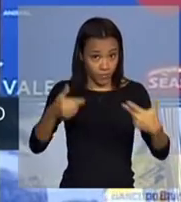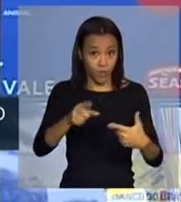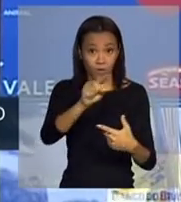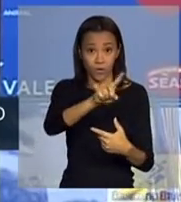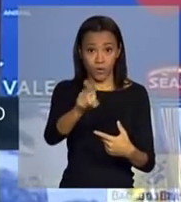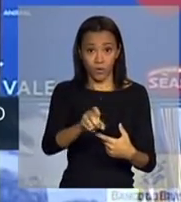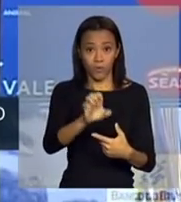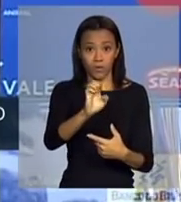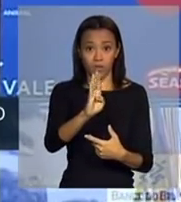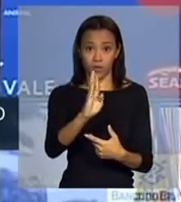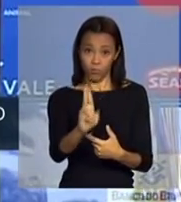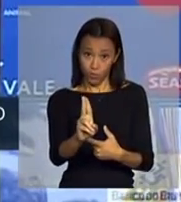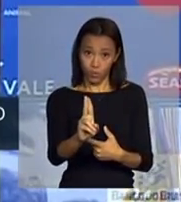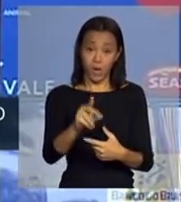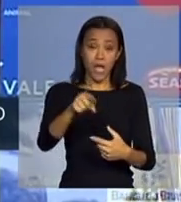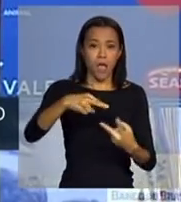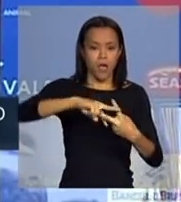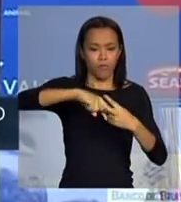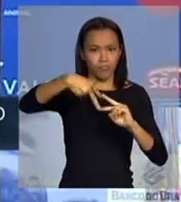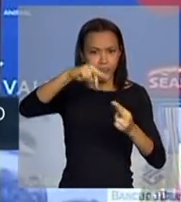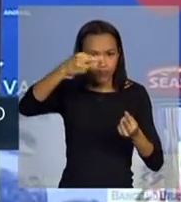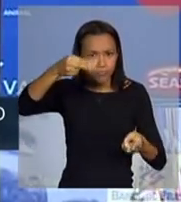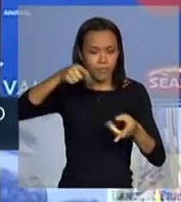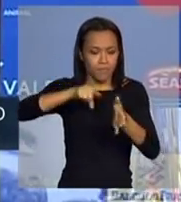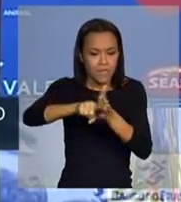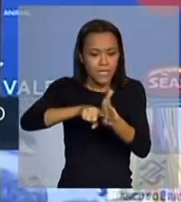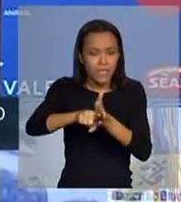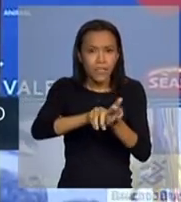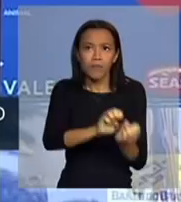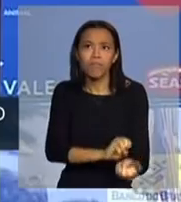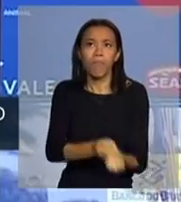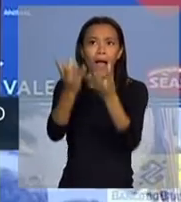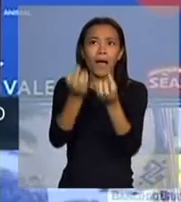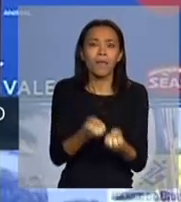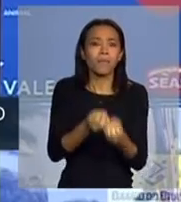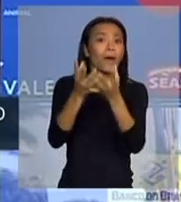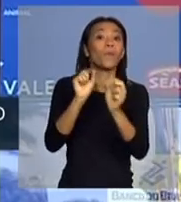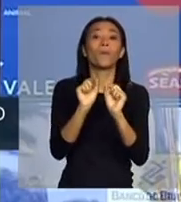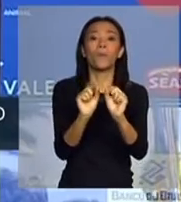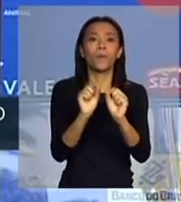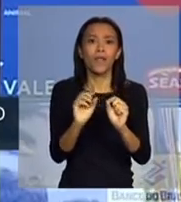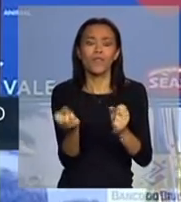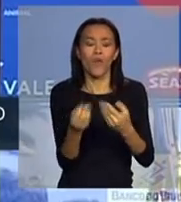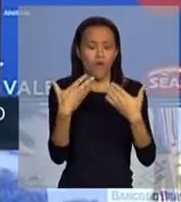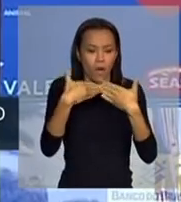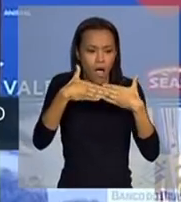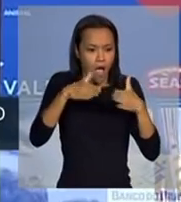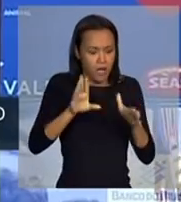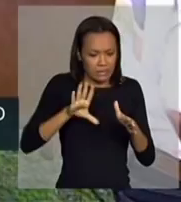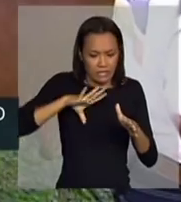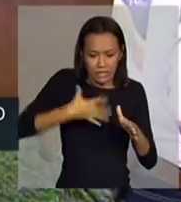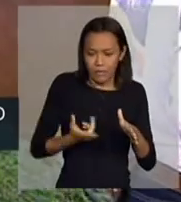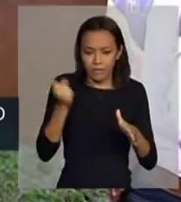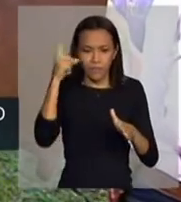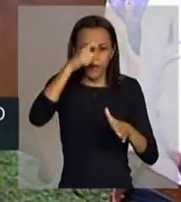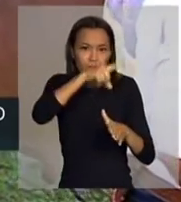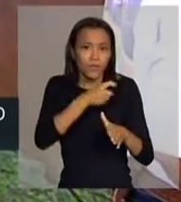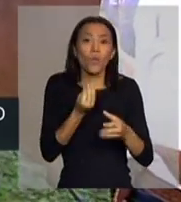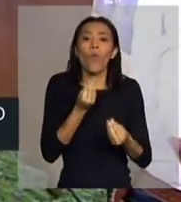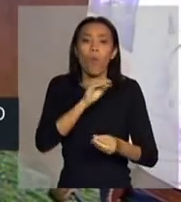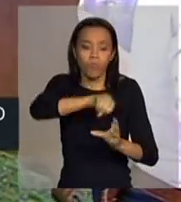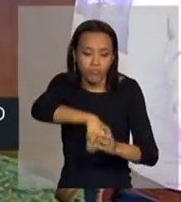as exportações de material genético zebuíno brasileiro abrem novas perspectivas para países que enfrentam o desafio de produzir